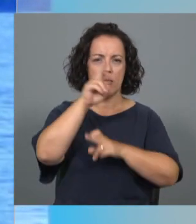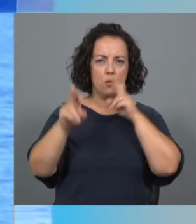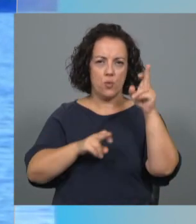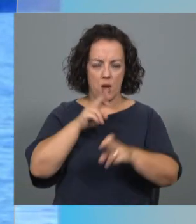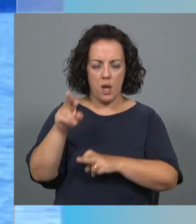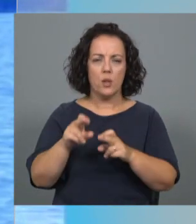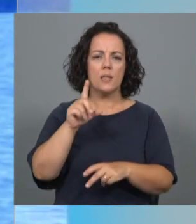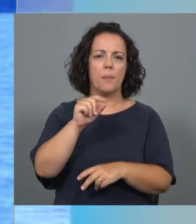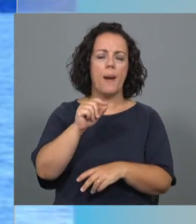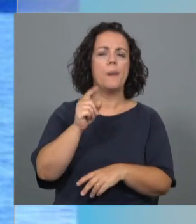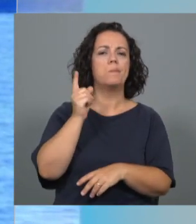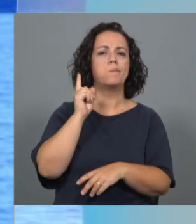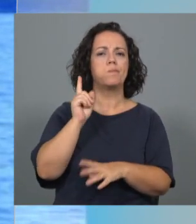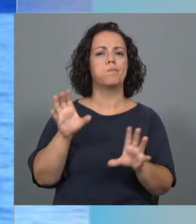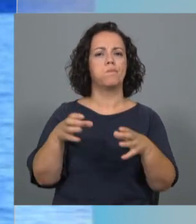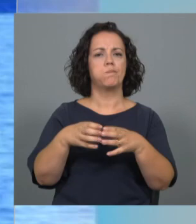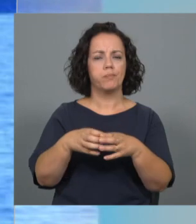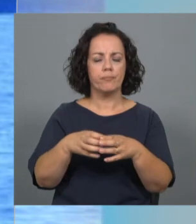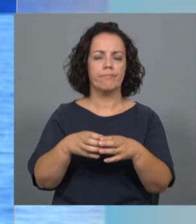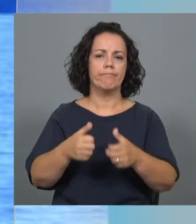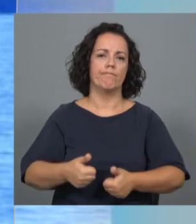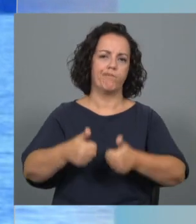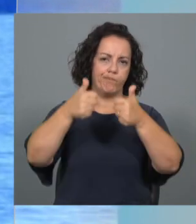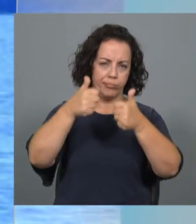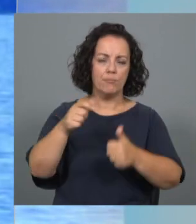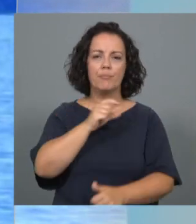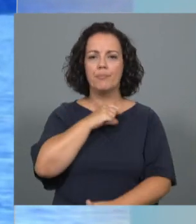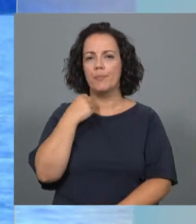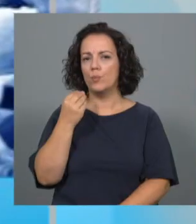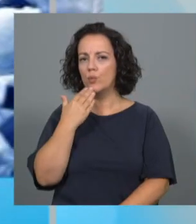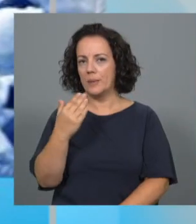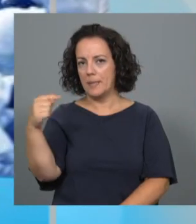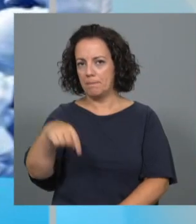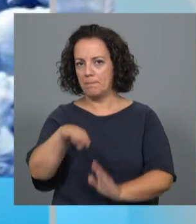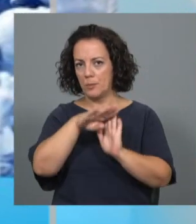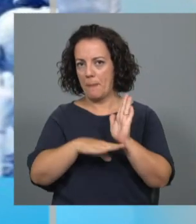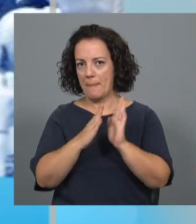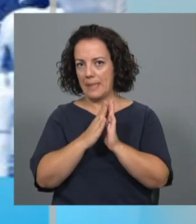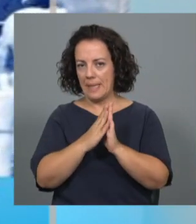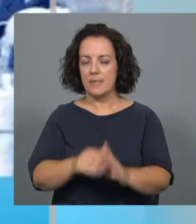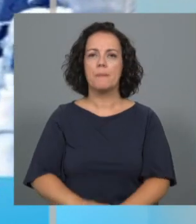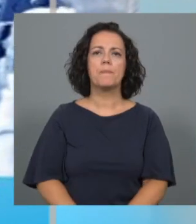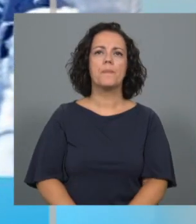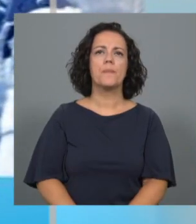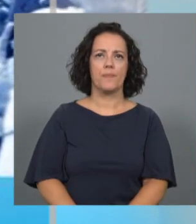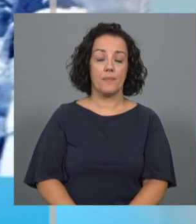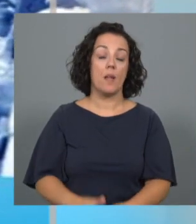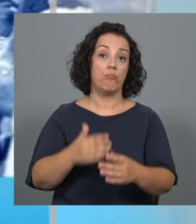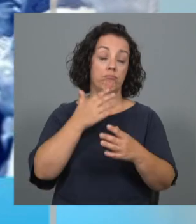Obras Missionárias Pontifícias. Muito boa tarde, Padre José Rebelo. Obrigado por estar aqui entre nós no programa Eclésia. Temos, na